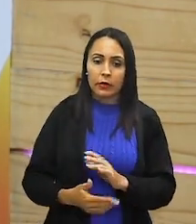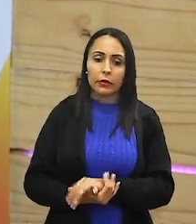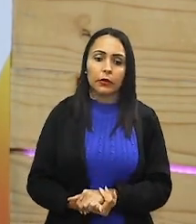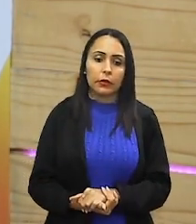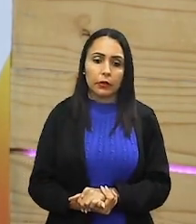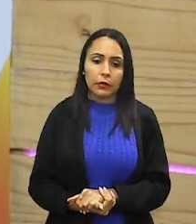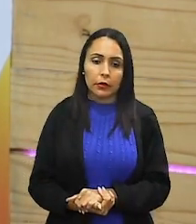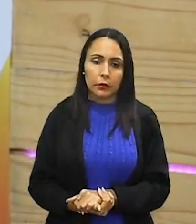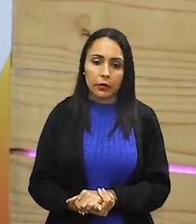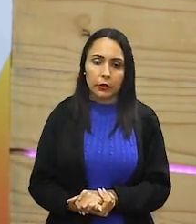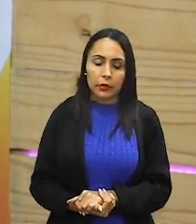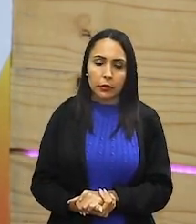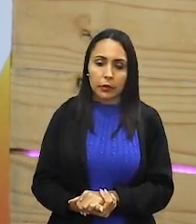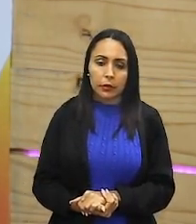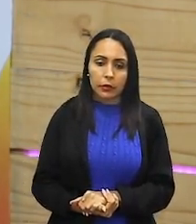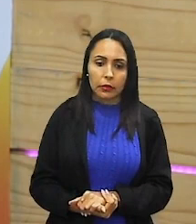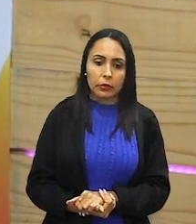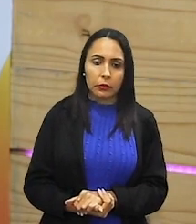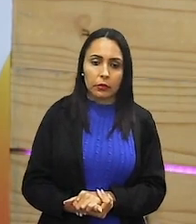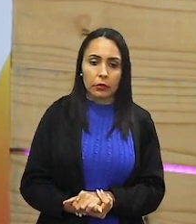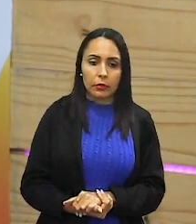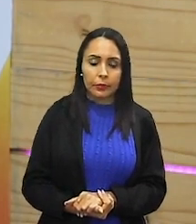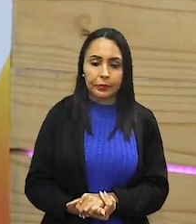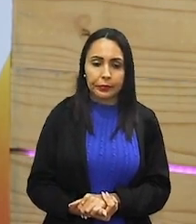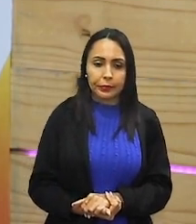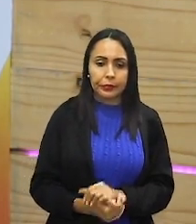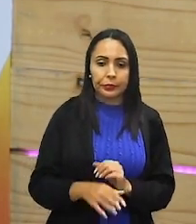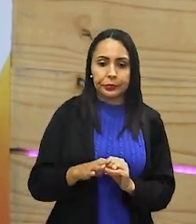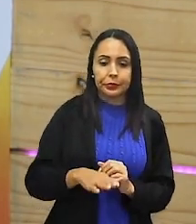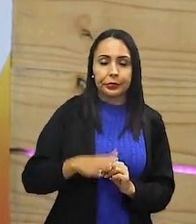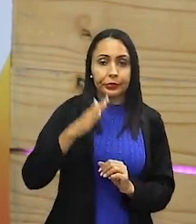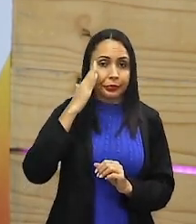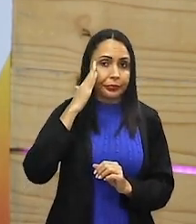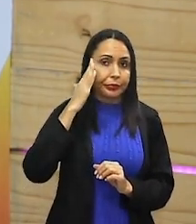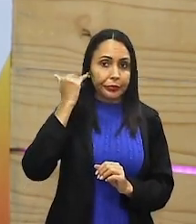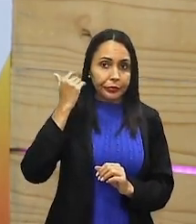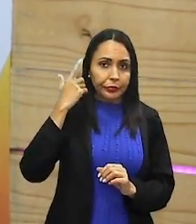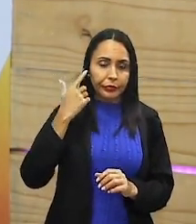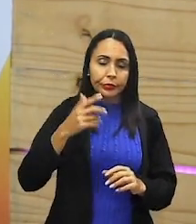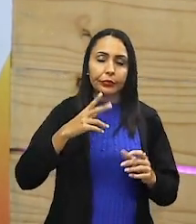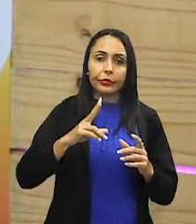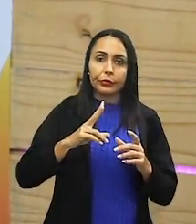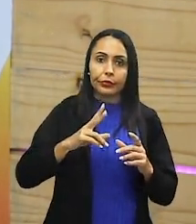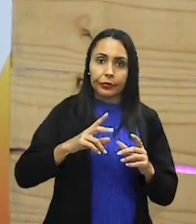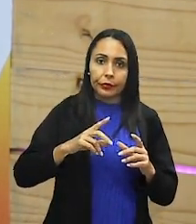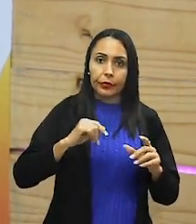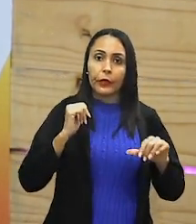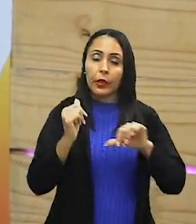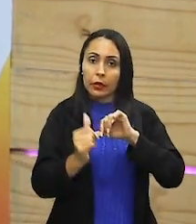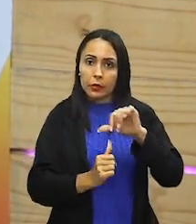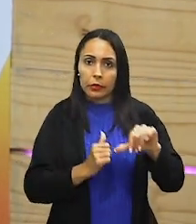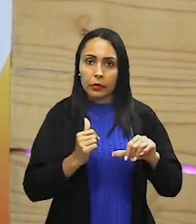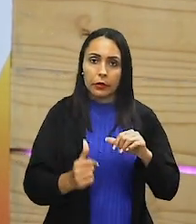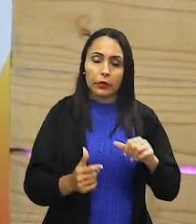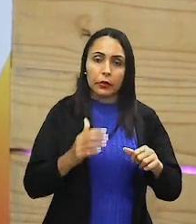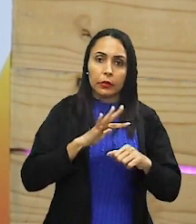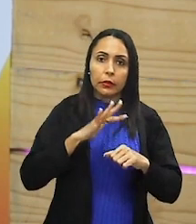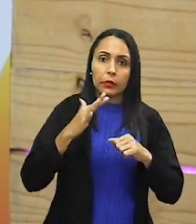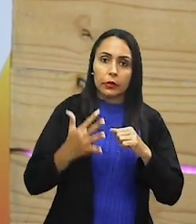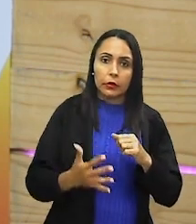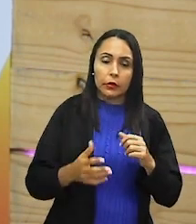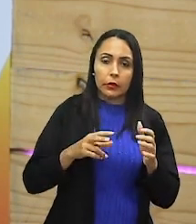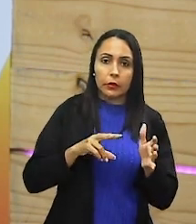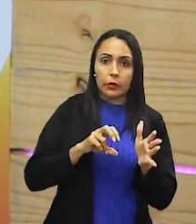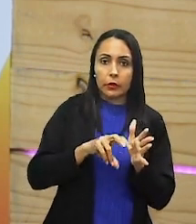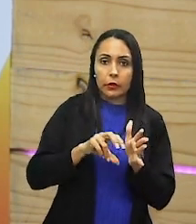do vírus ele consiga mutar, por mais que a gente saiba que o vírus ele consegue sofrer mutação, vírus ainda não é considerado